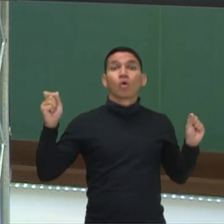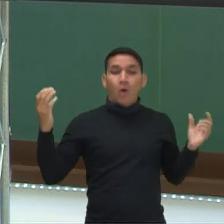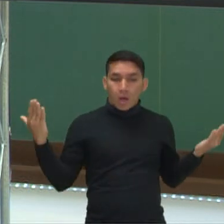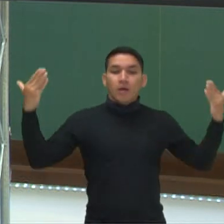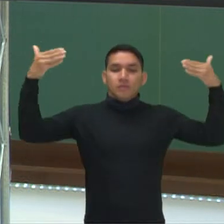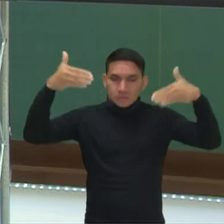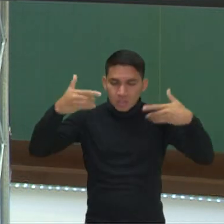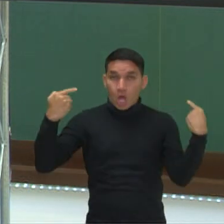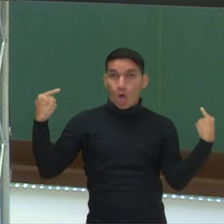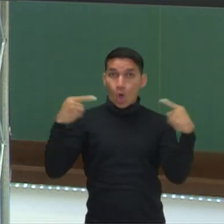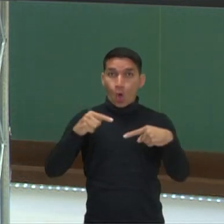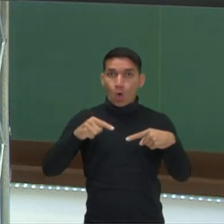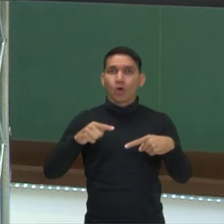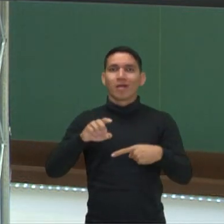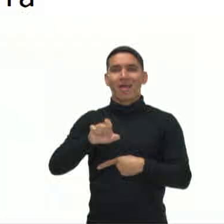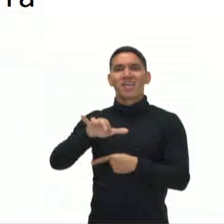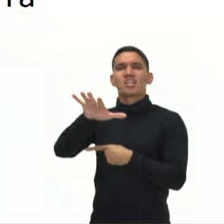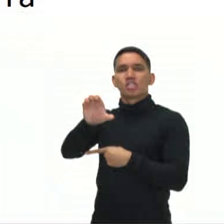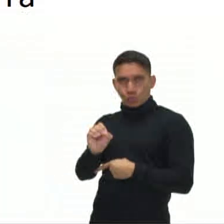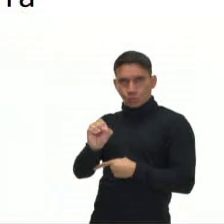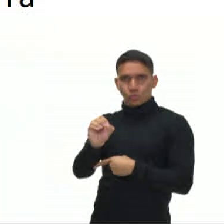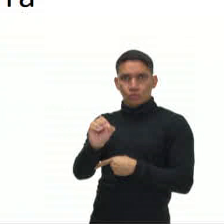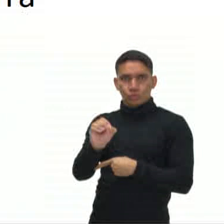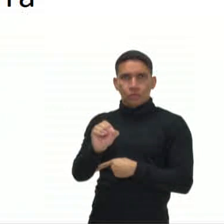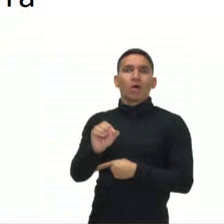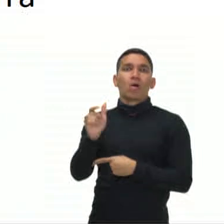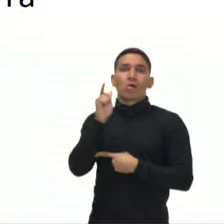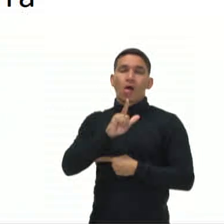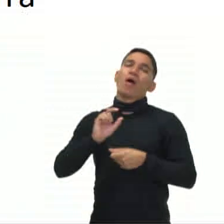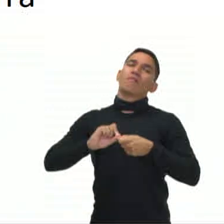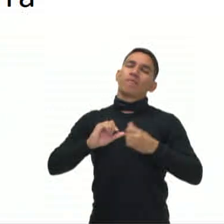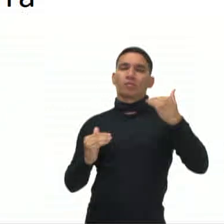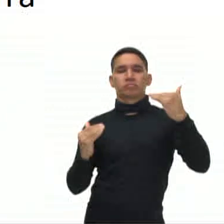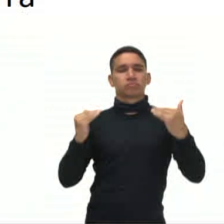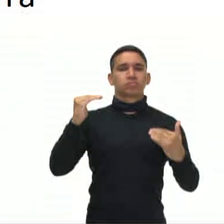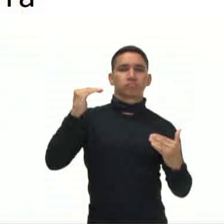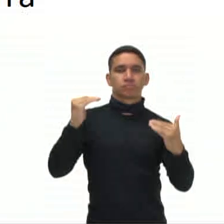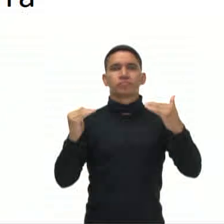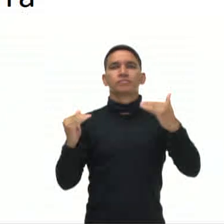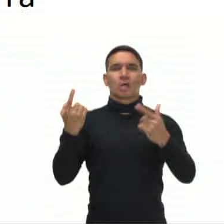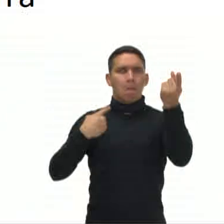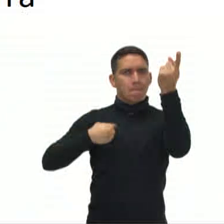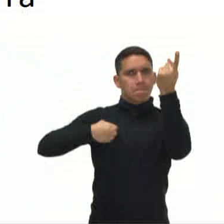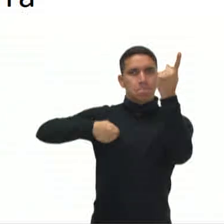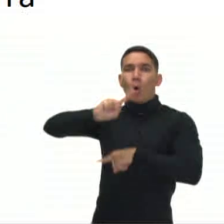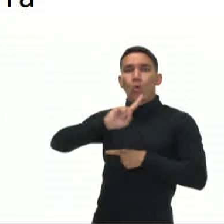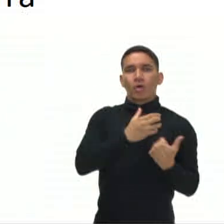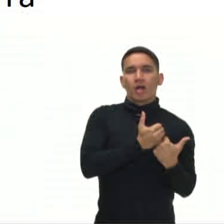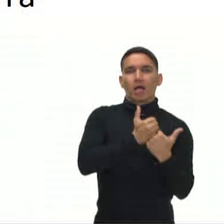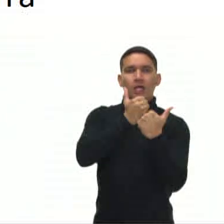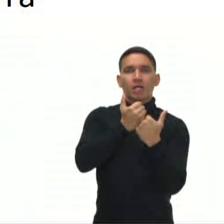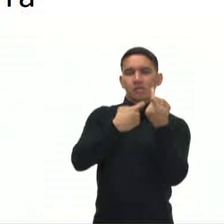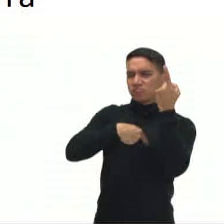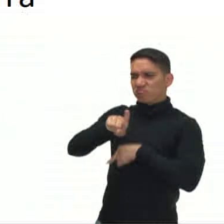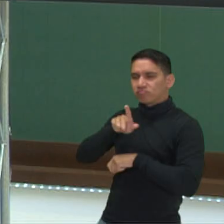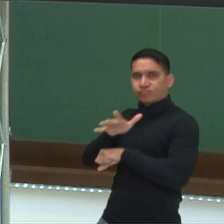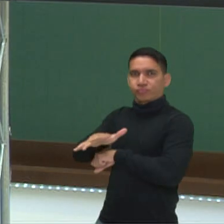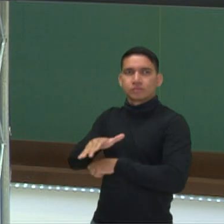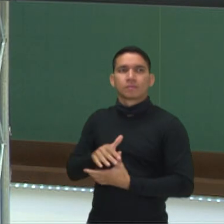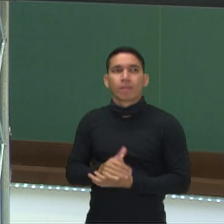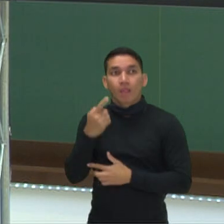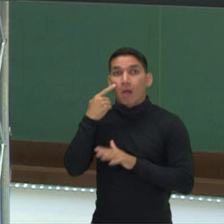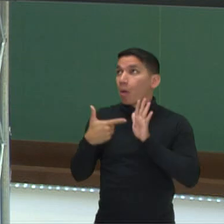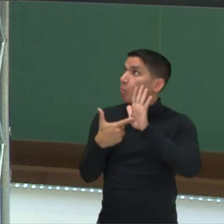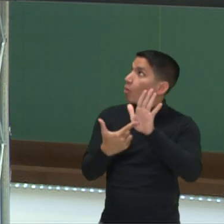Guerra Mundial contra o eixo. Causou um equilíbrio na guerra e uma posterior virada dos aliados. Aqui eu destaco para você o